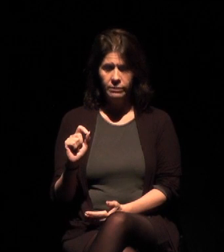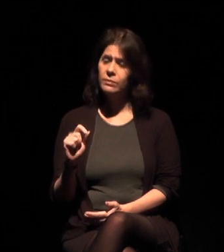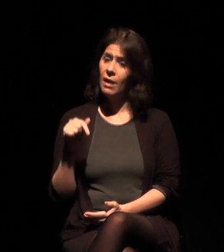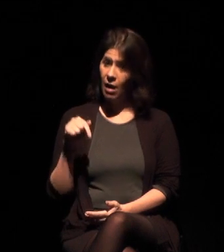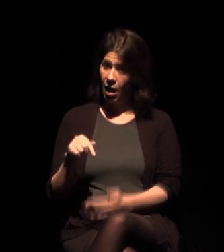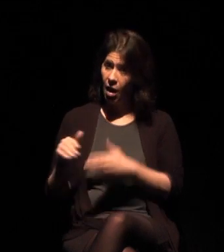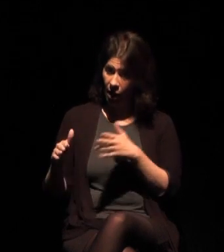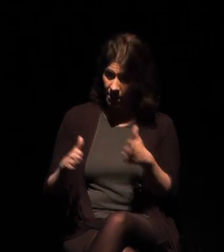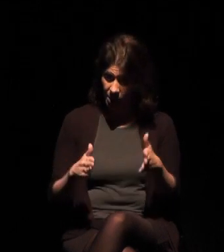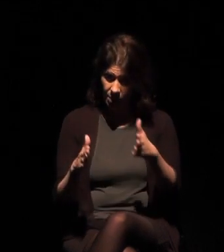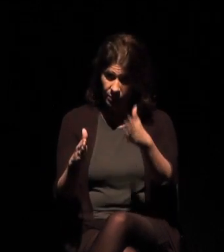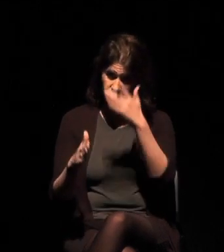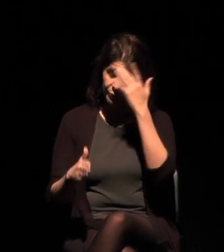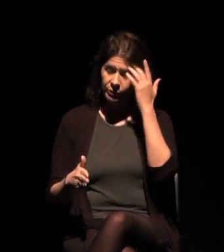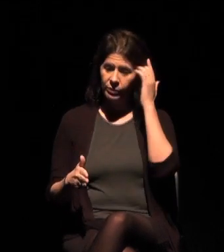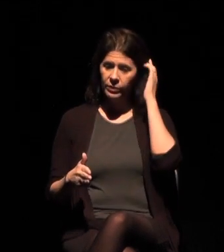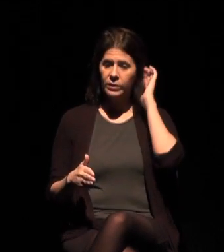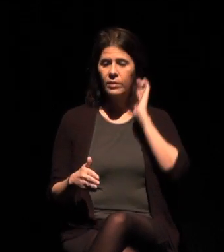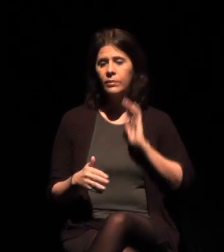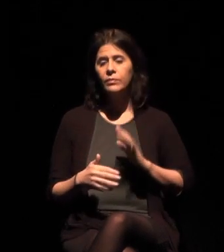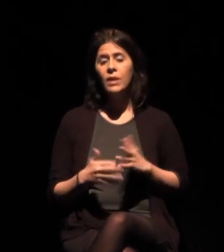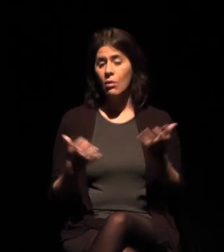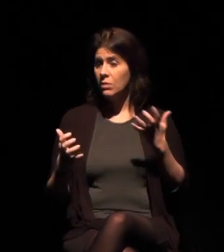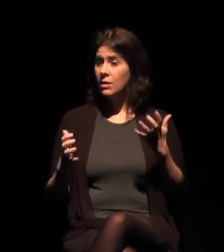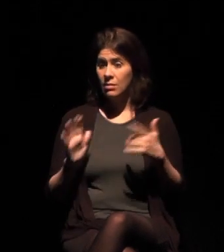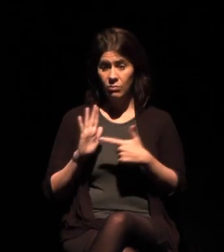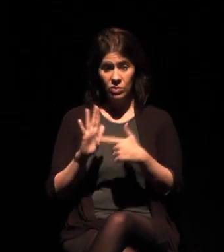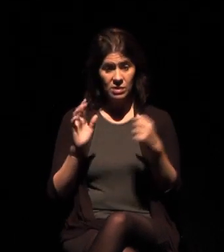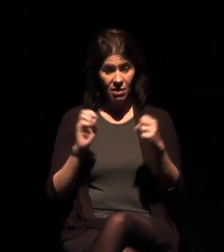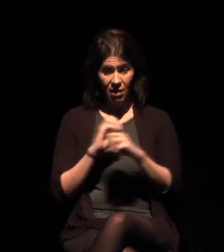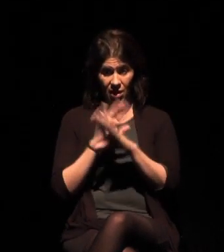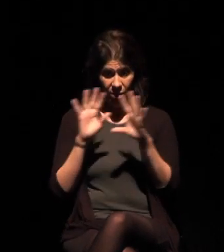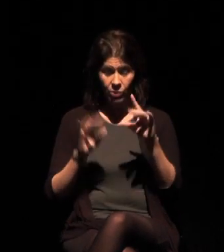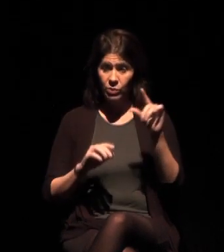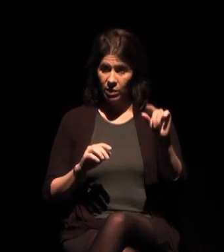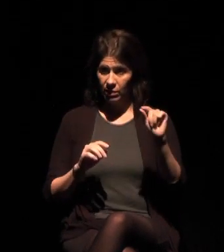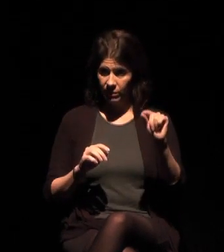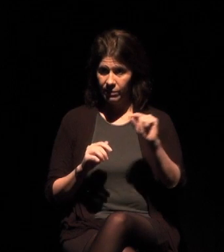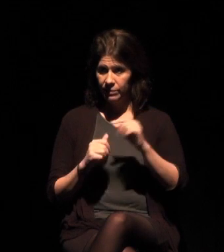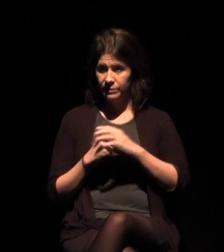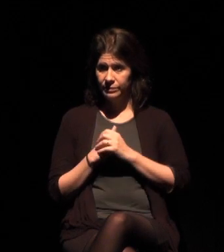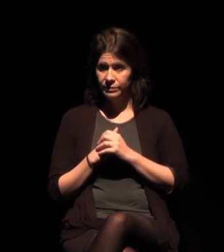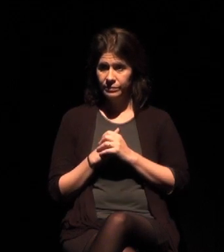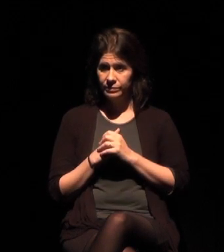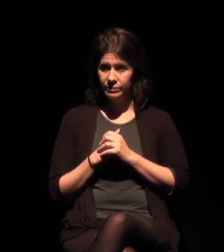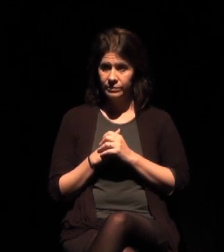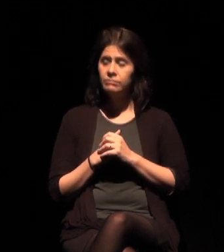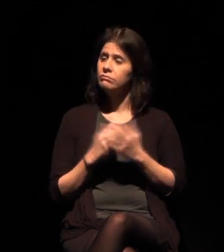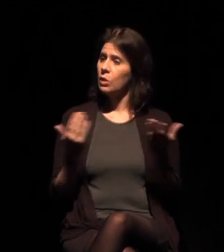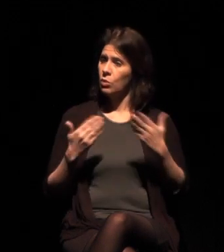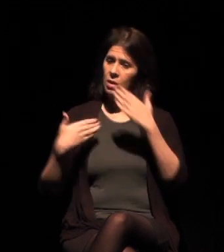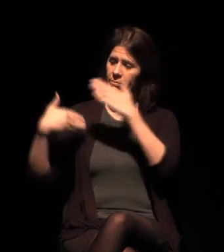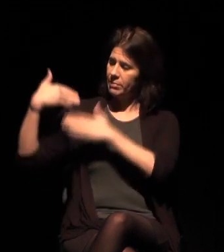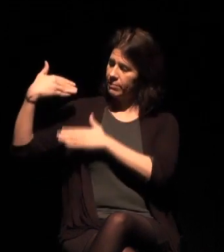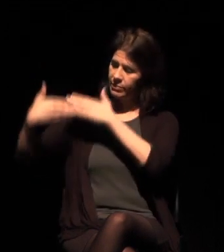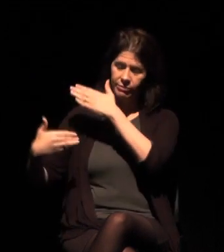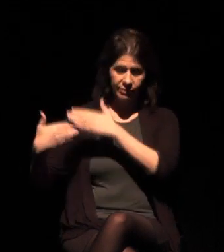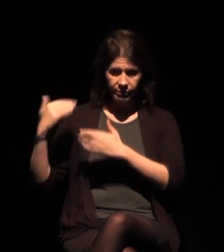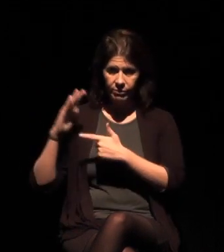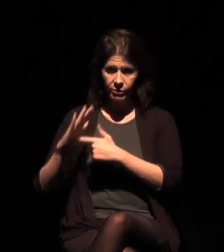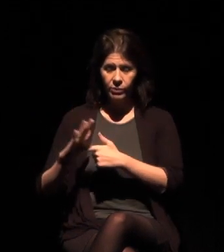é que é o que eu queria enfatizar um ponto que eu queria enfatizar nessa nessa minha apresentação aqui